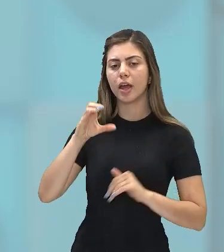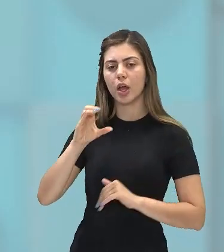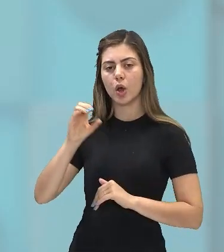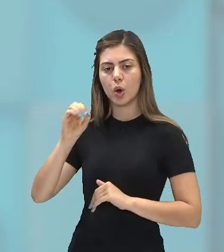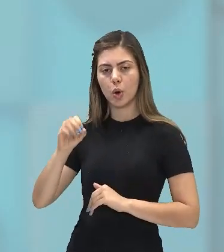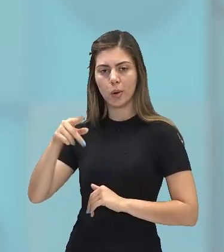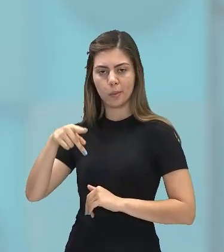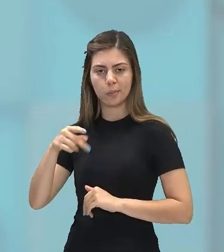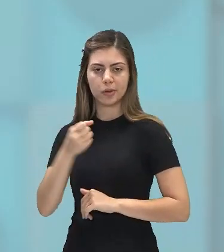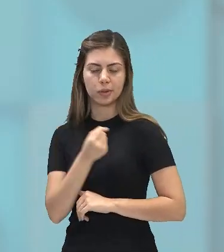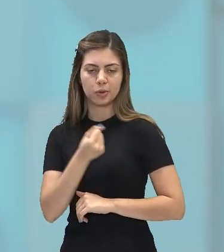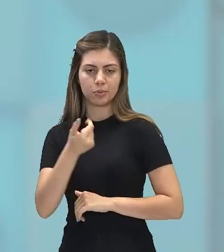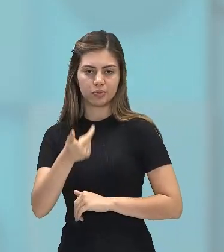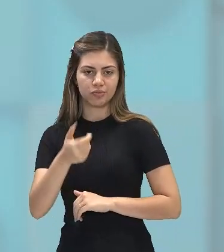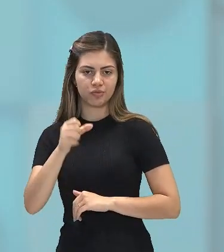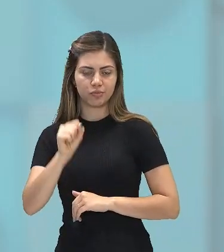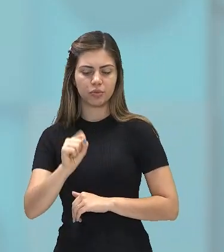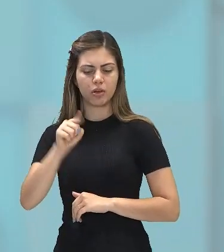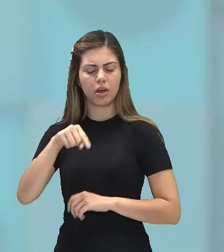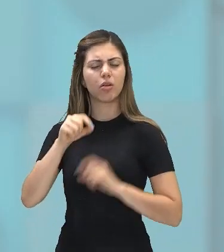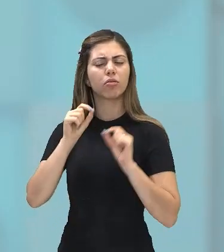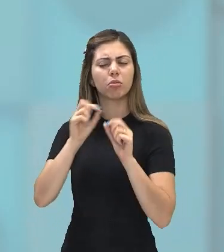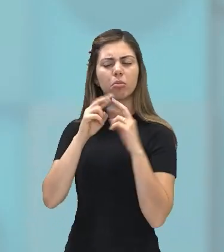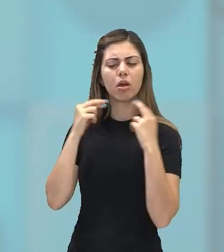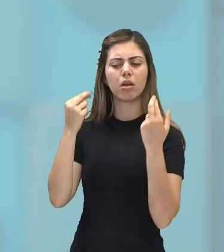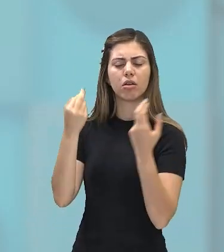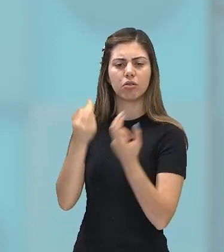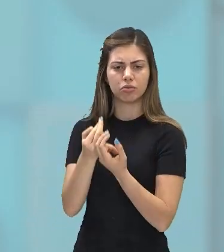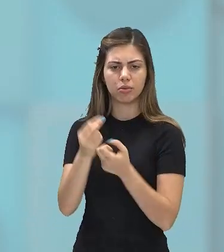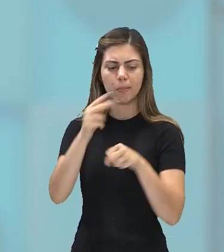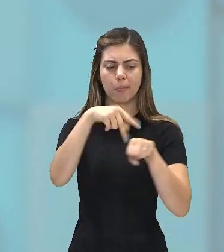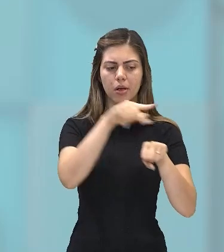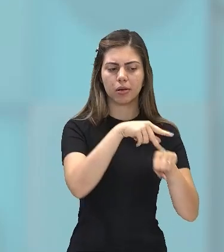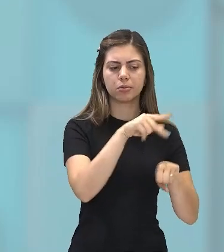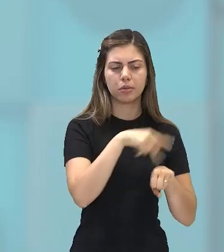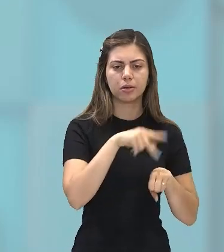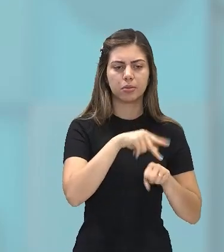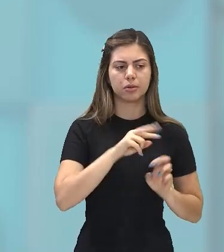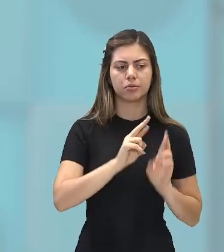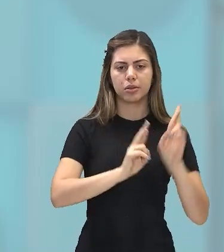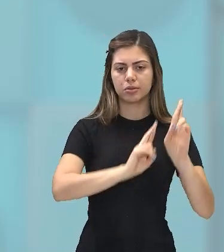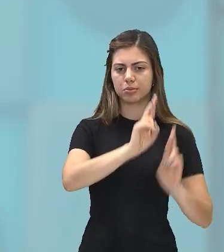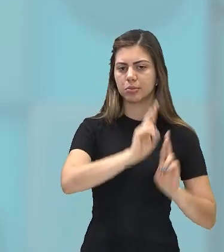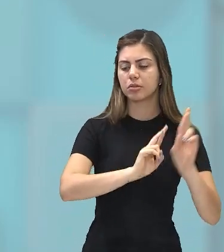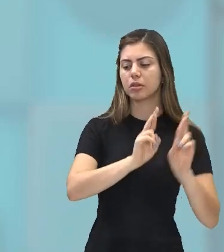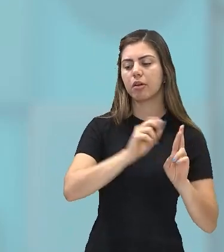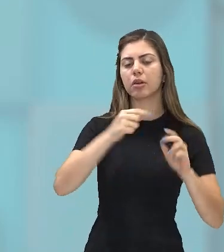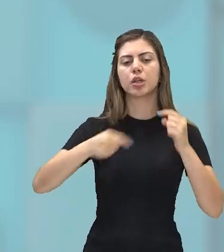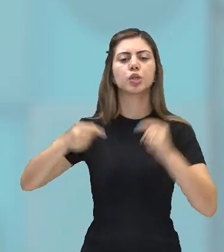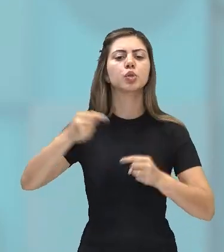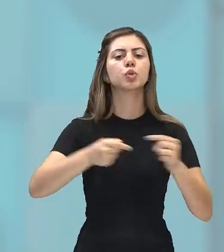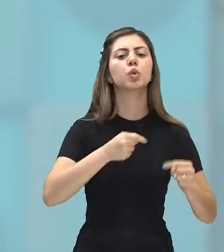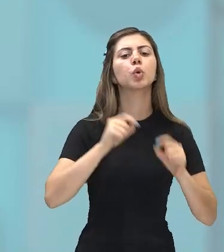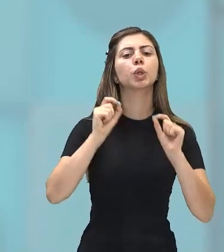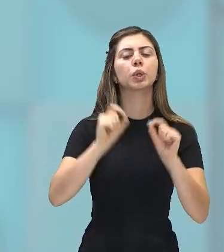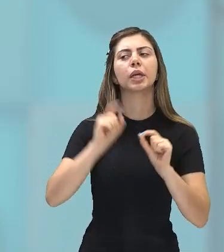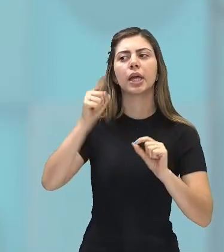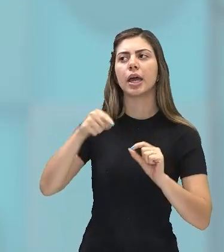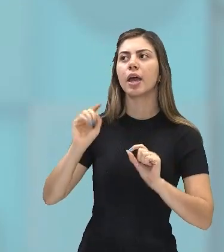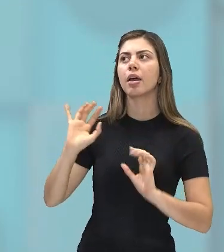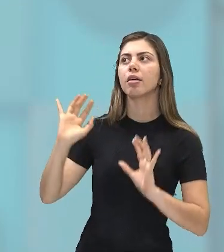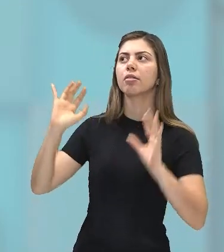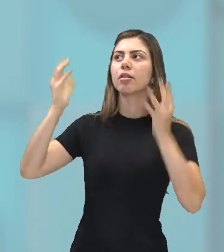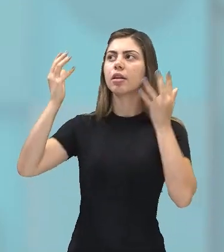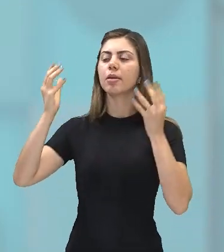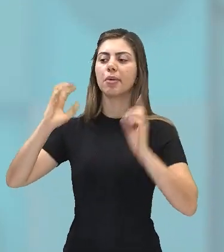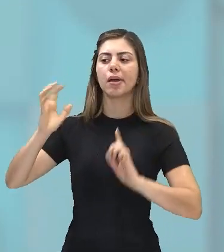COP28, uma reunião de líderes mundiais que discutem questões climáticas que afetam o mundo como um